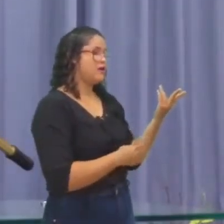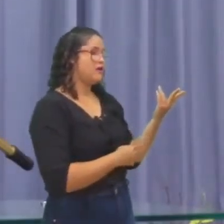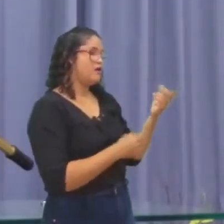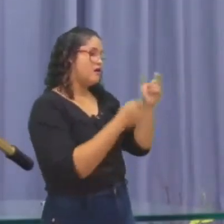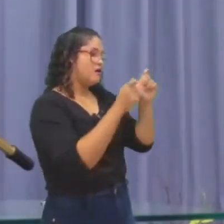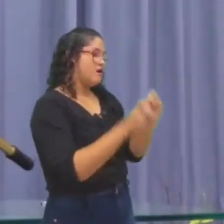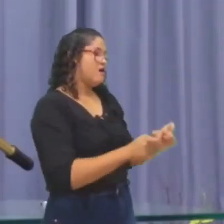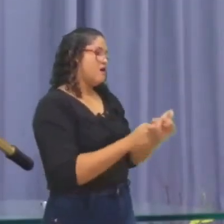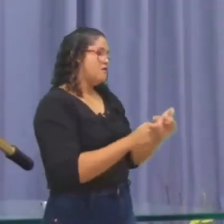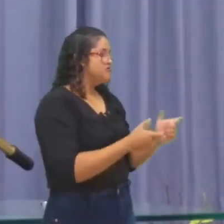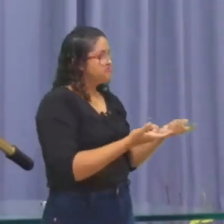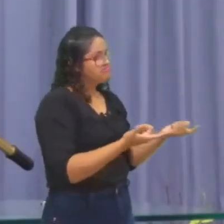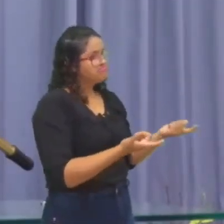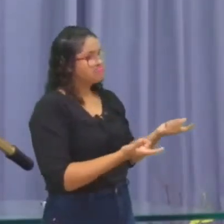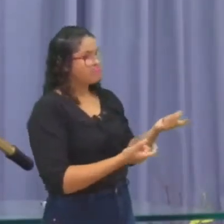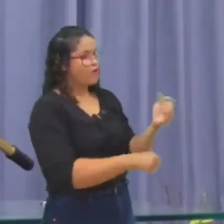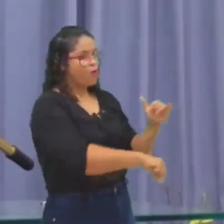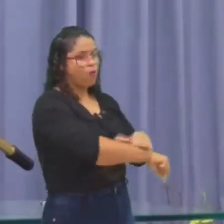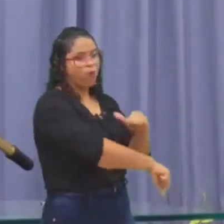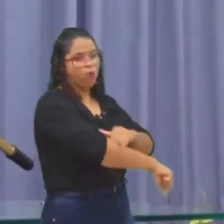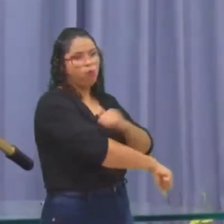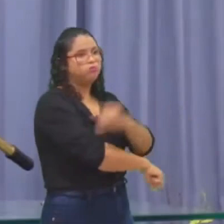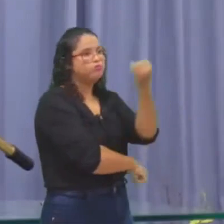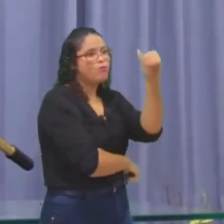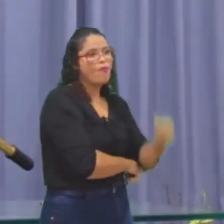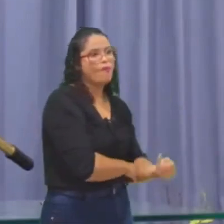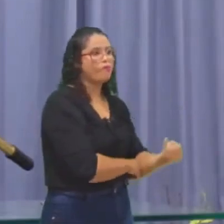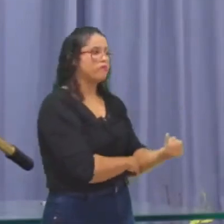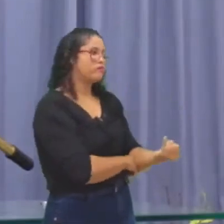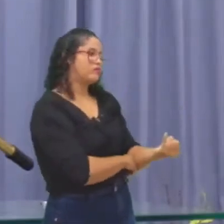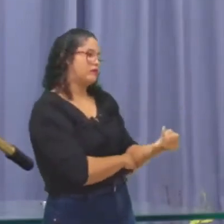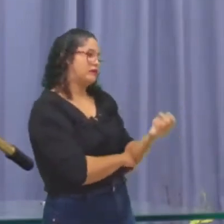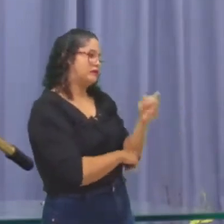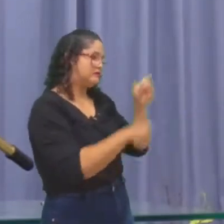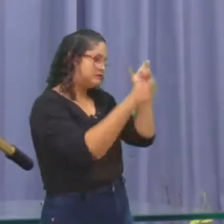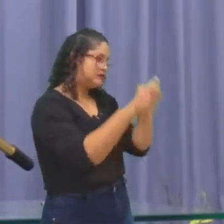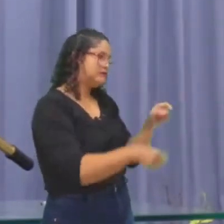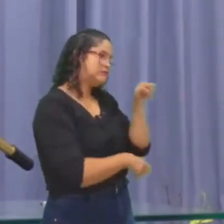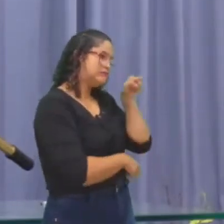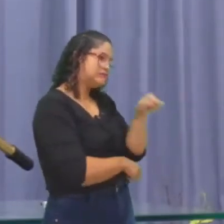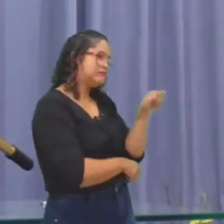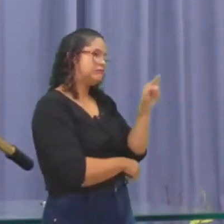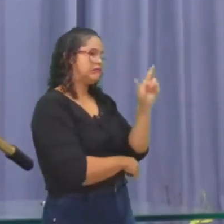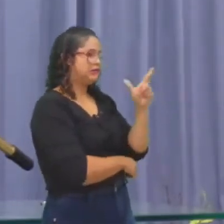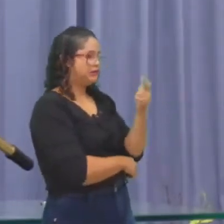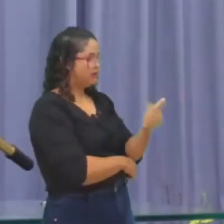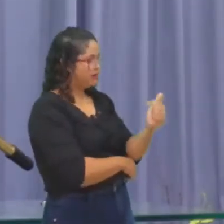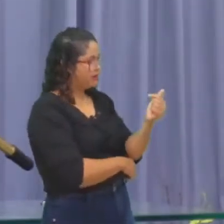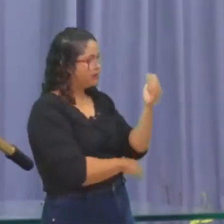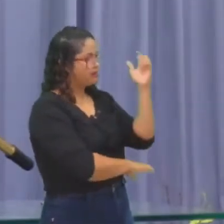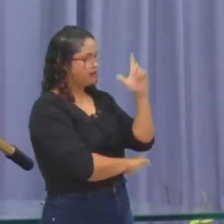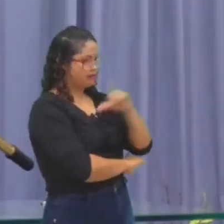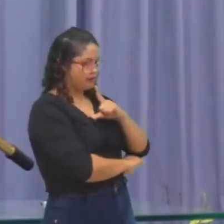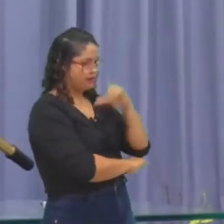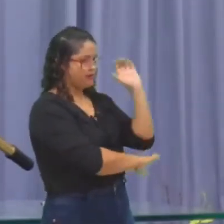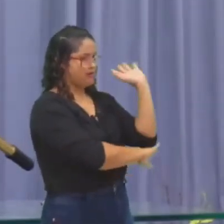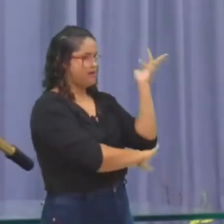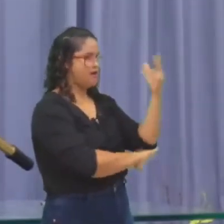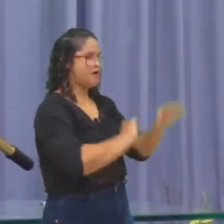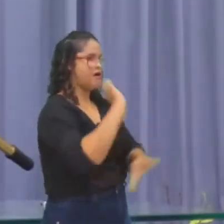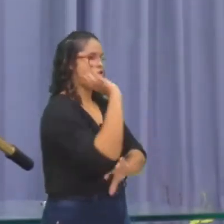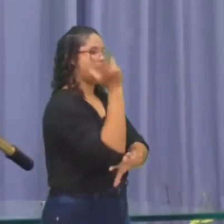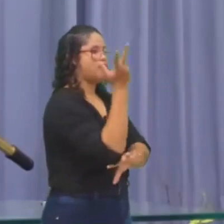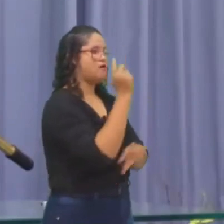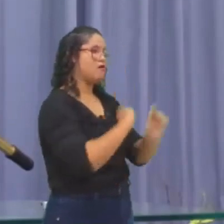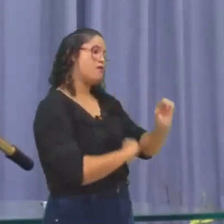ou magra, se nela há árvores ou não? E esforçai-vos e tomai do fruto da terra. Ora,